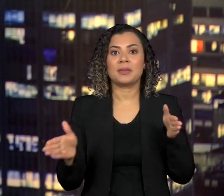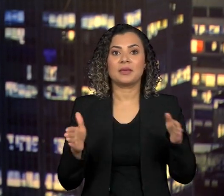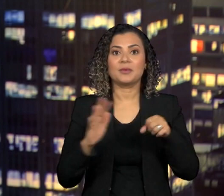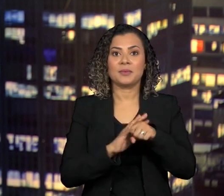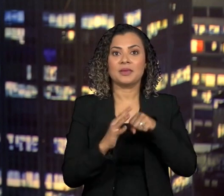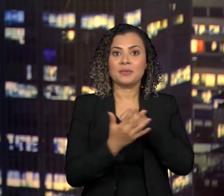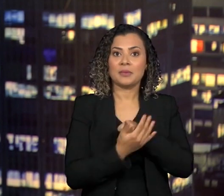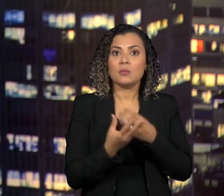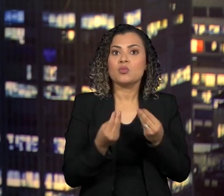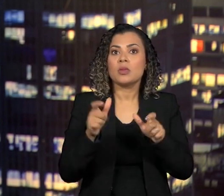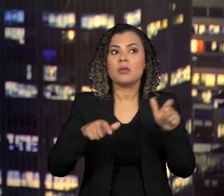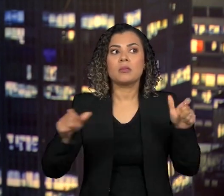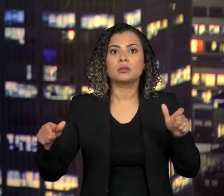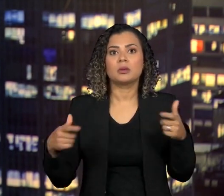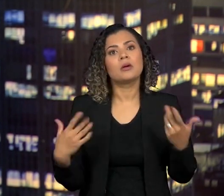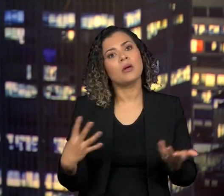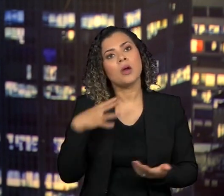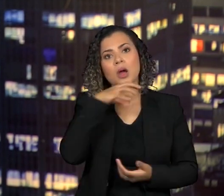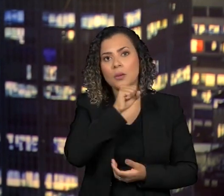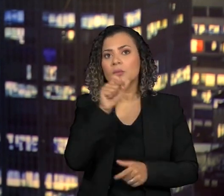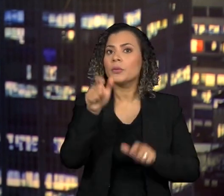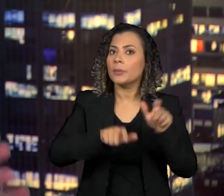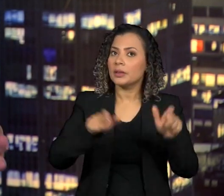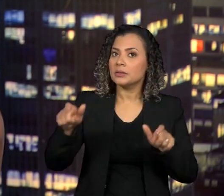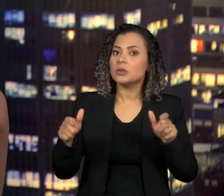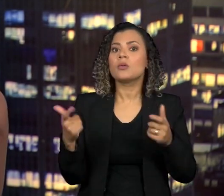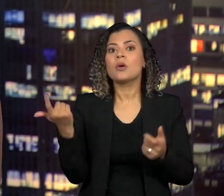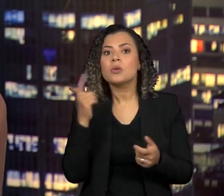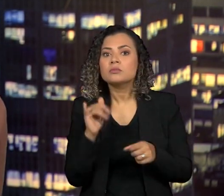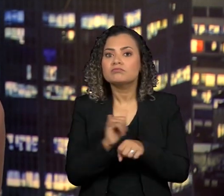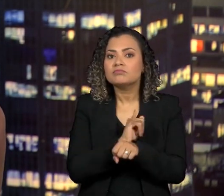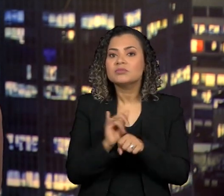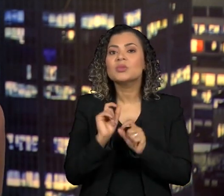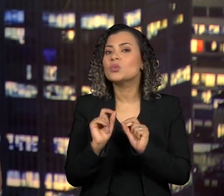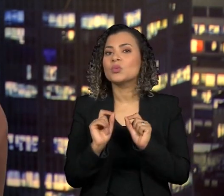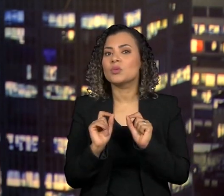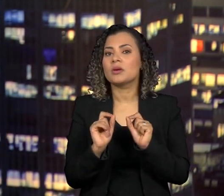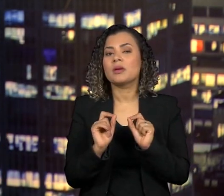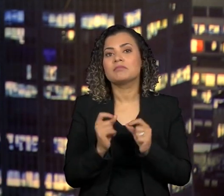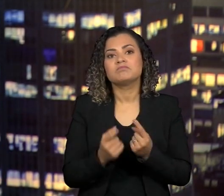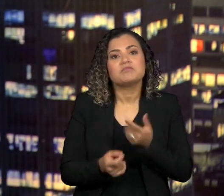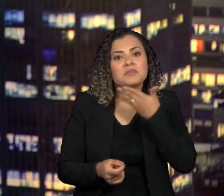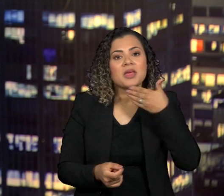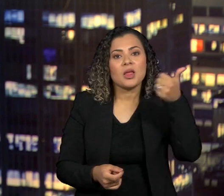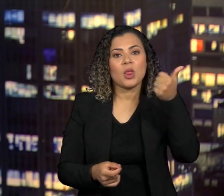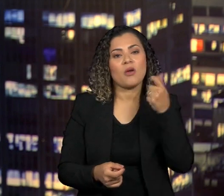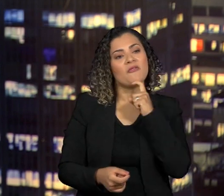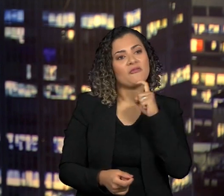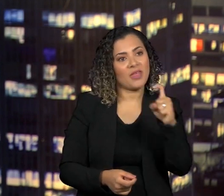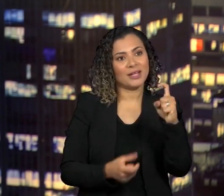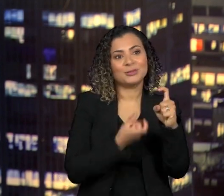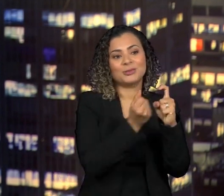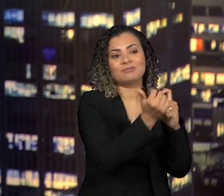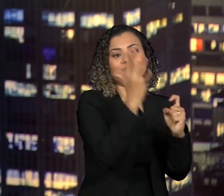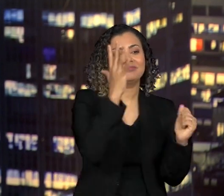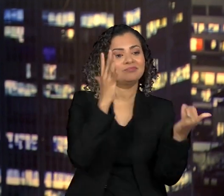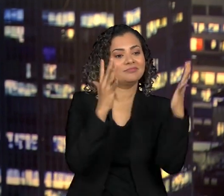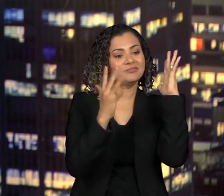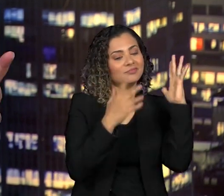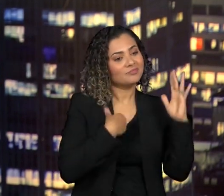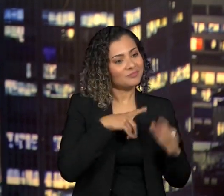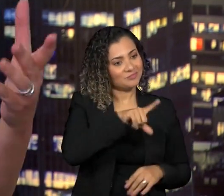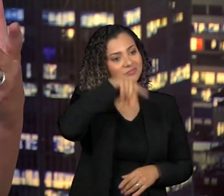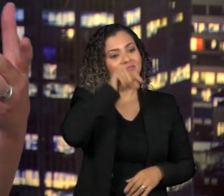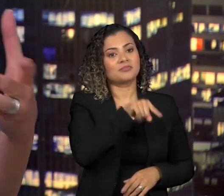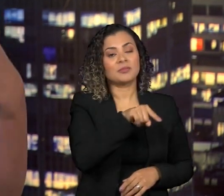muitas pessoas, claro, né, aquelas que tiveram condições, buscaram se aproximar mais do verde, ou então, assim, trocar